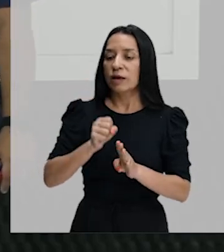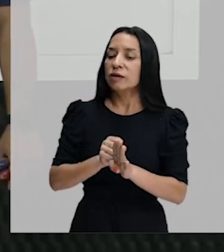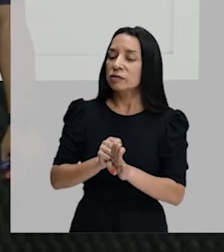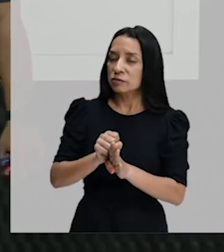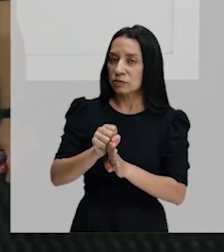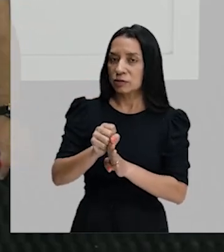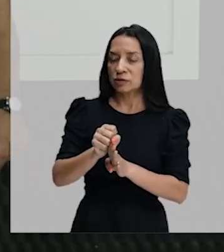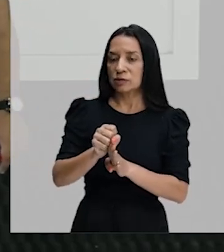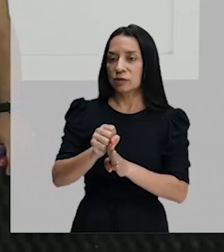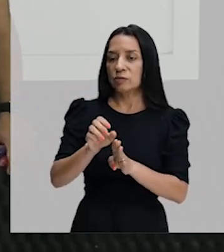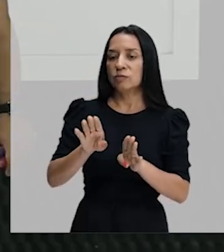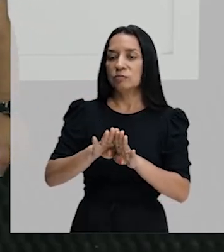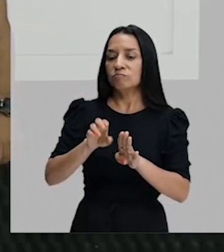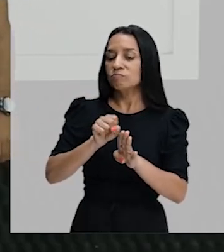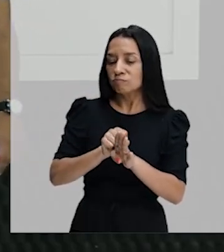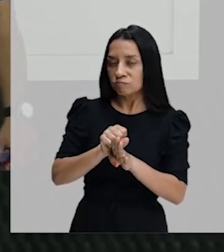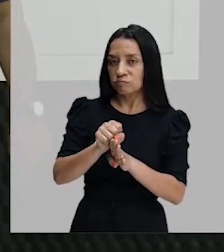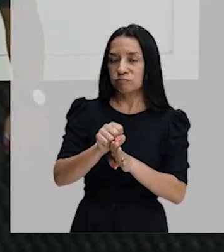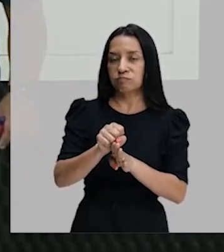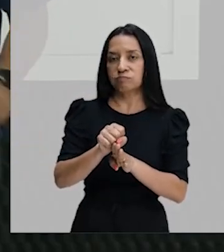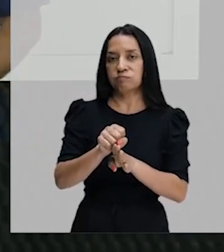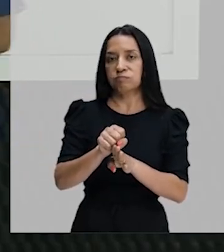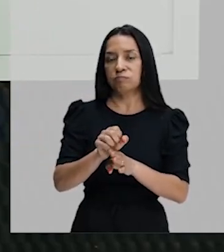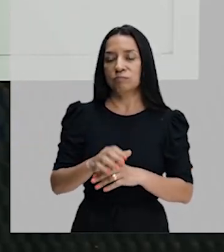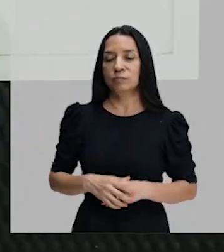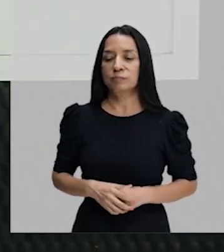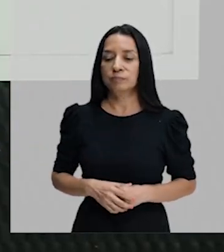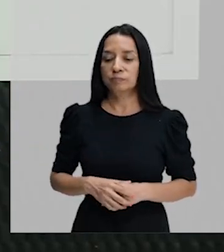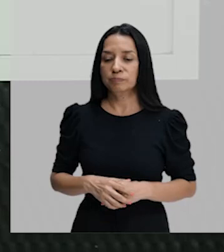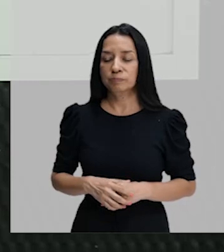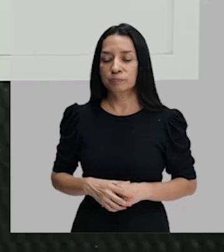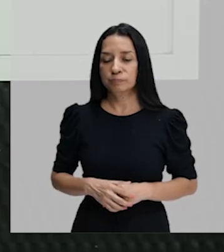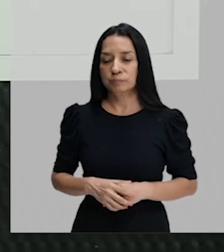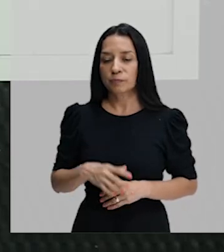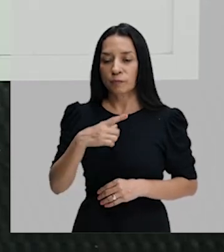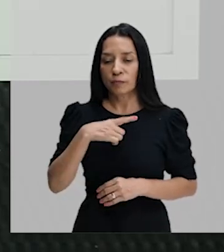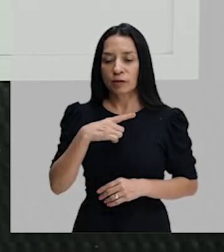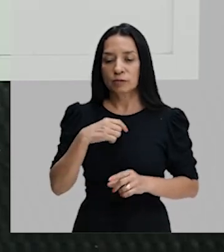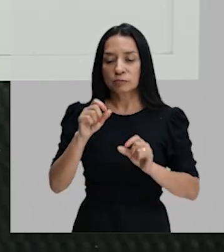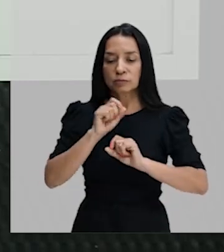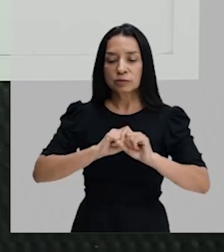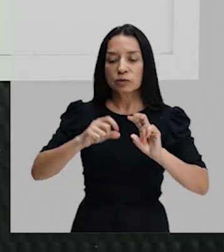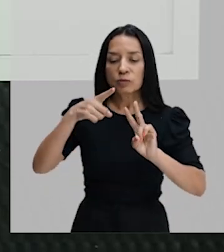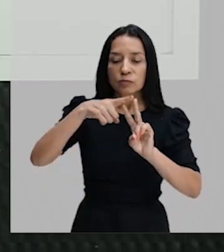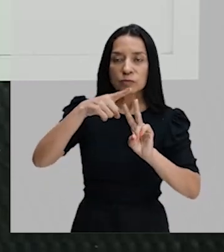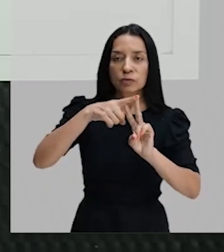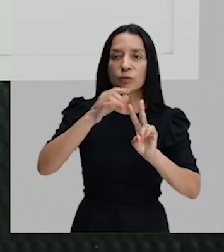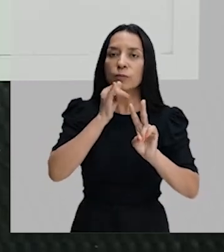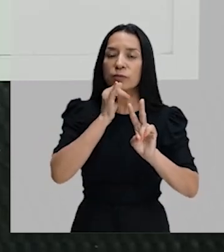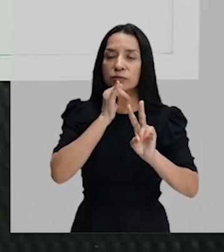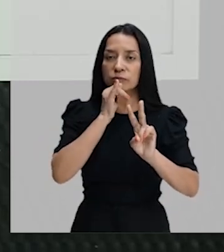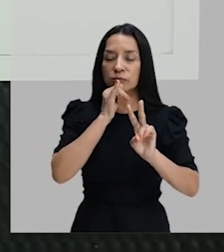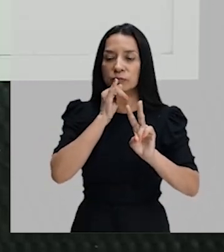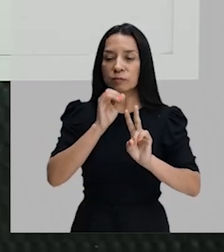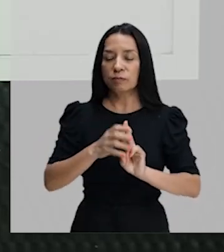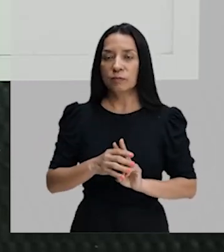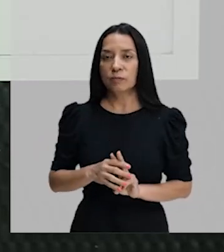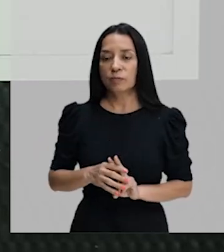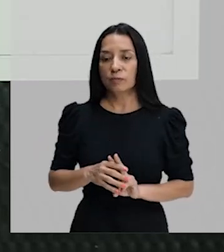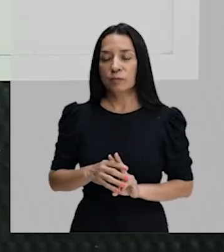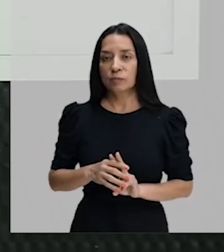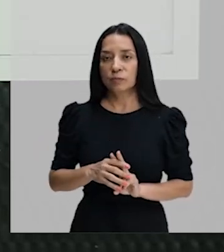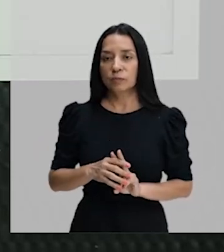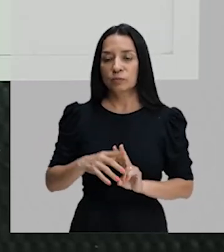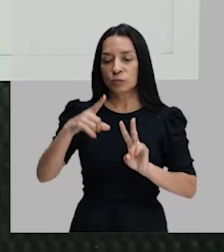e depende do sentido, tá ok? Certo? Então nós temos aqui um vetor, por exemplo, o vetor que eu desenho aqui, um